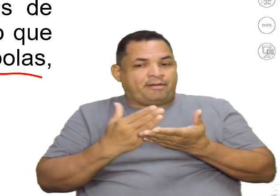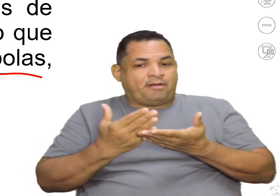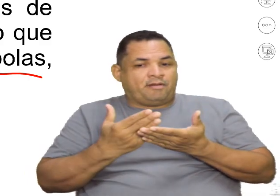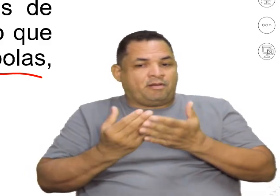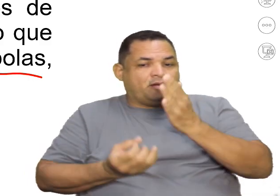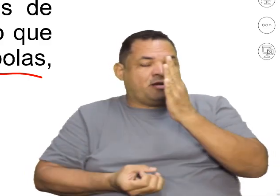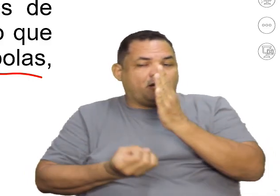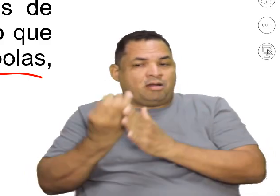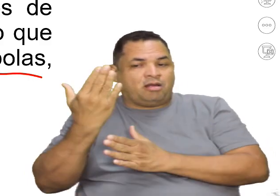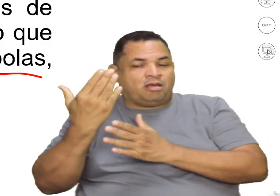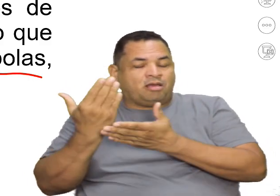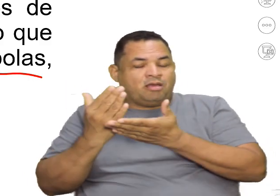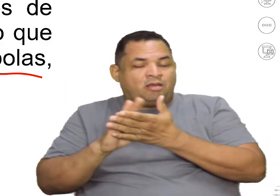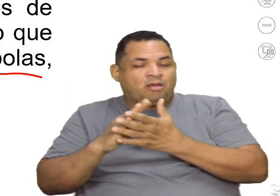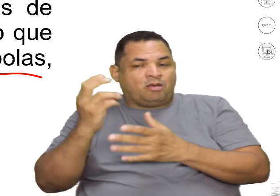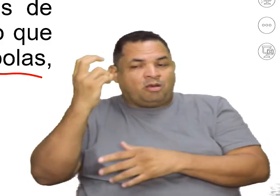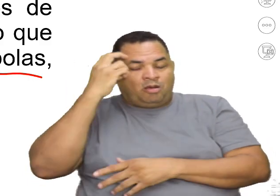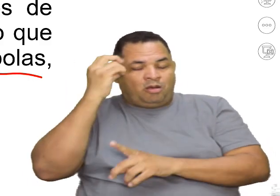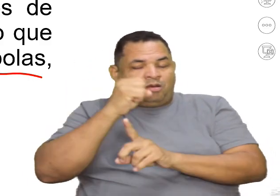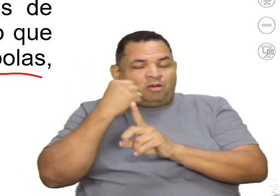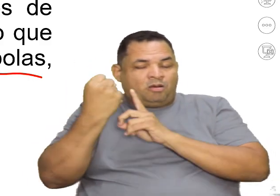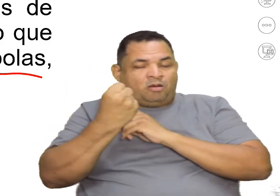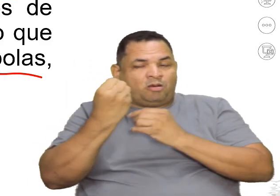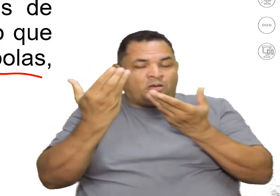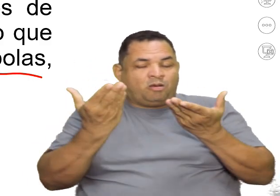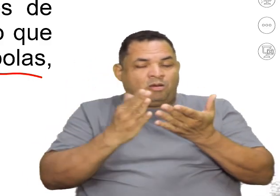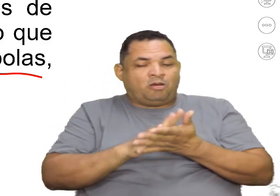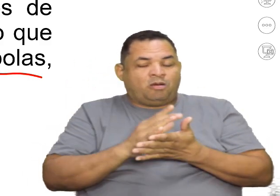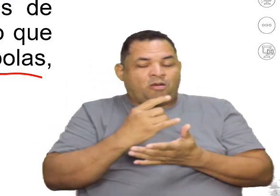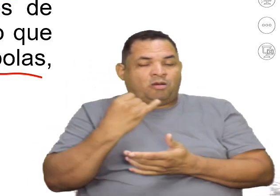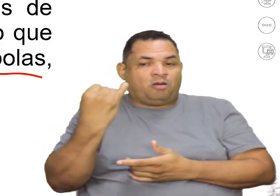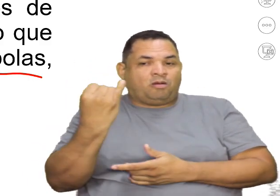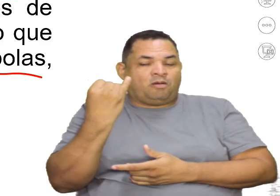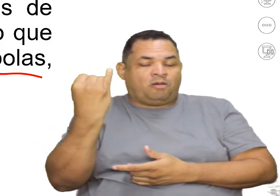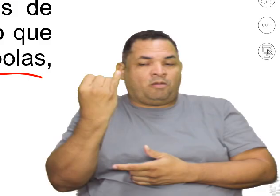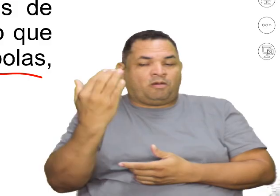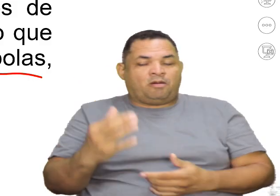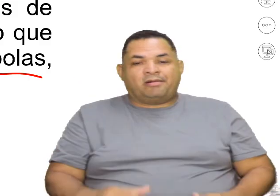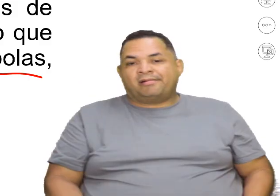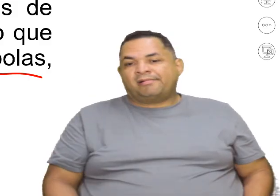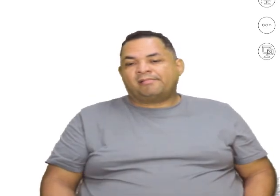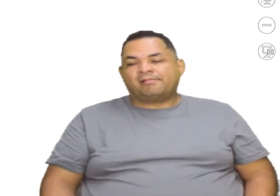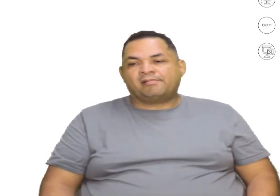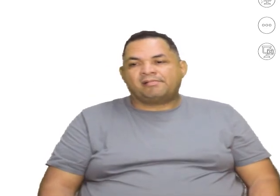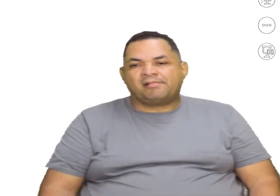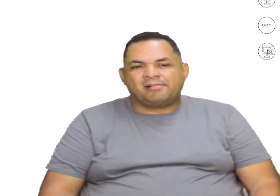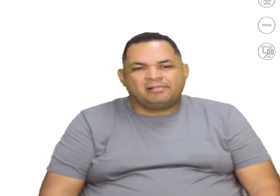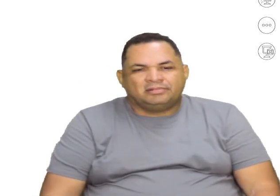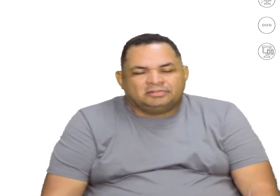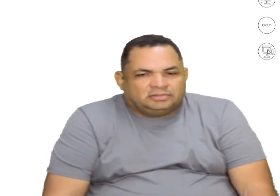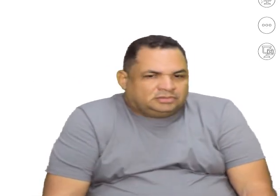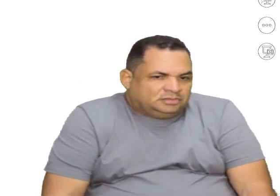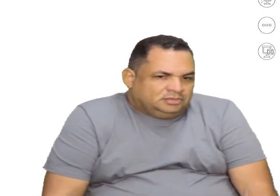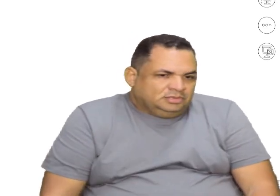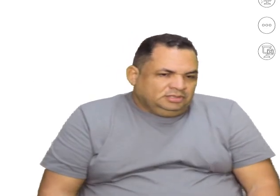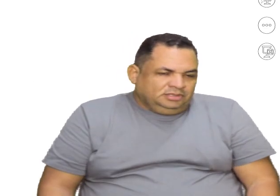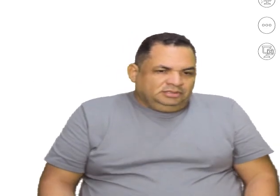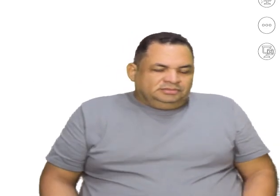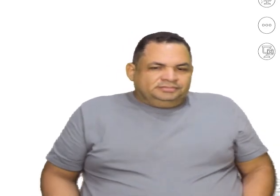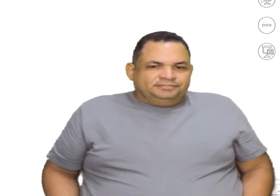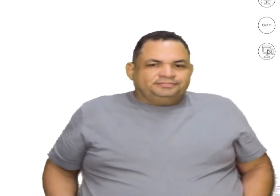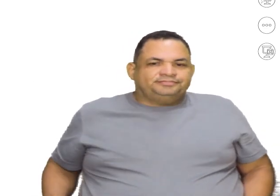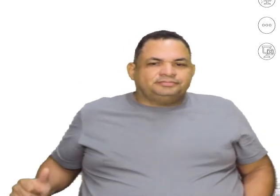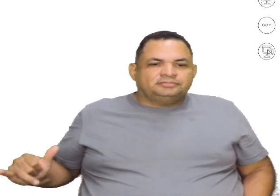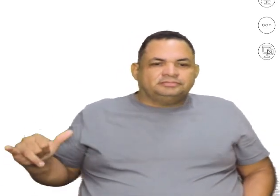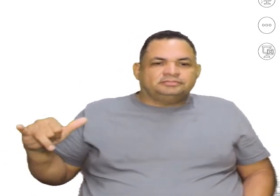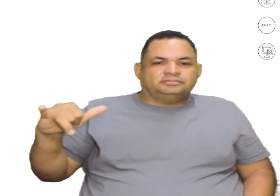reprodução cultural, social e econômica deles. Olha só que importante. Agora nós vamos